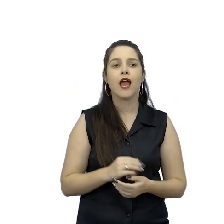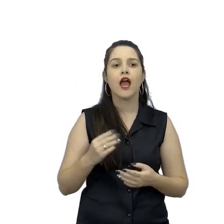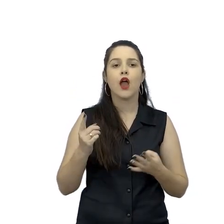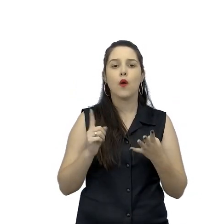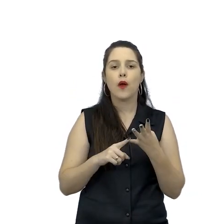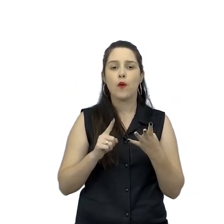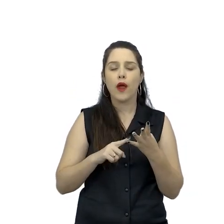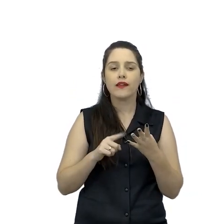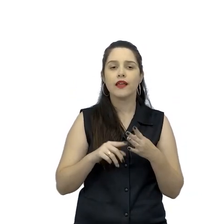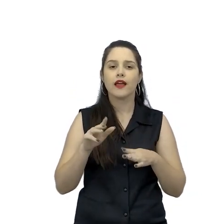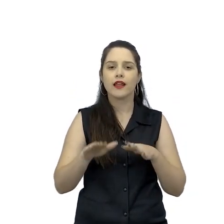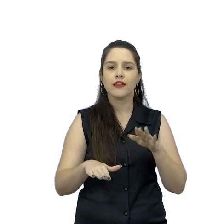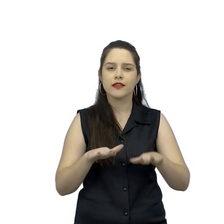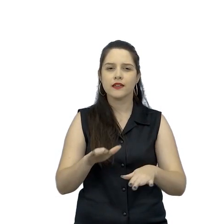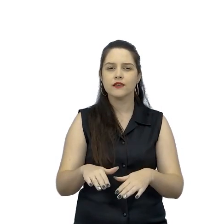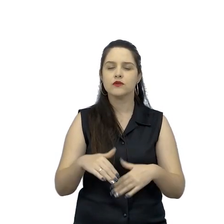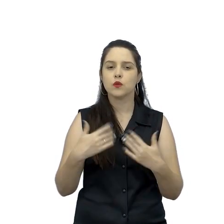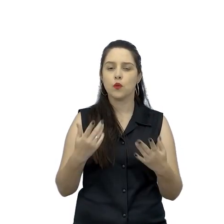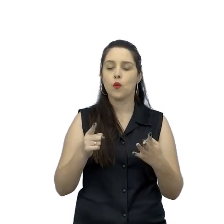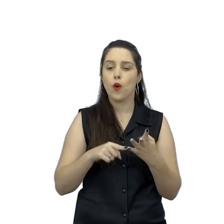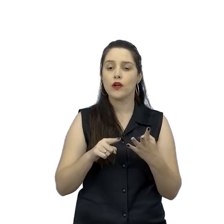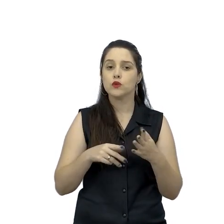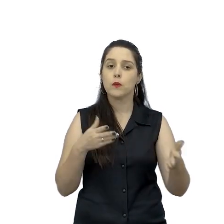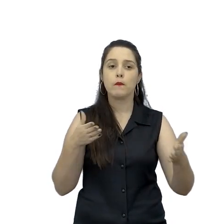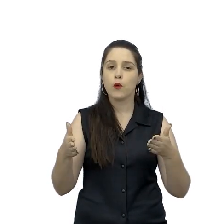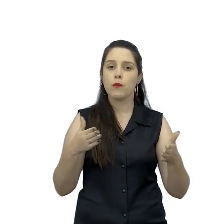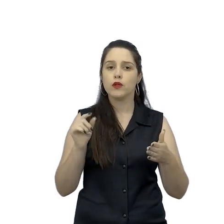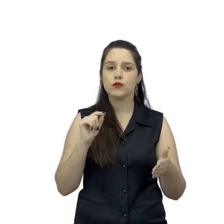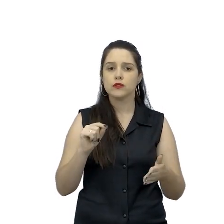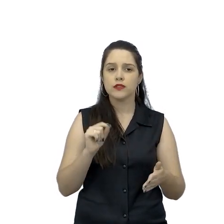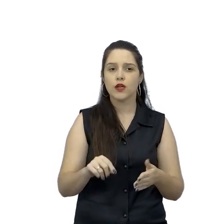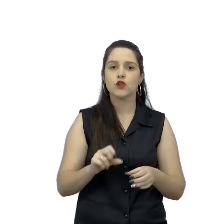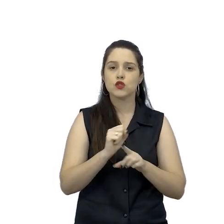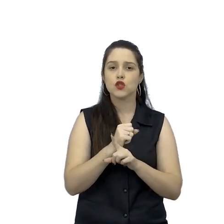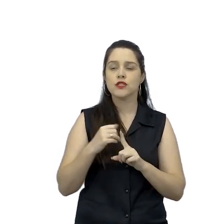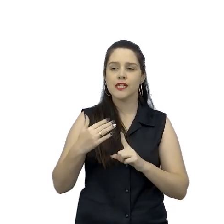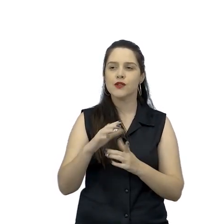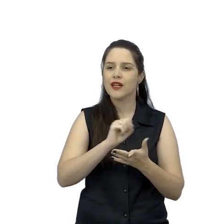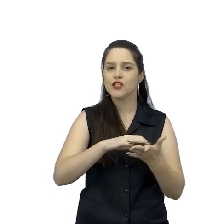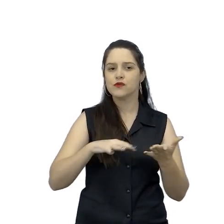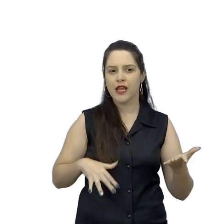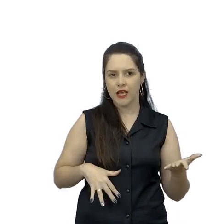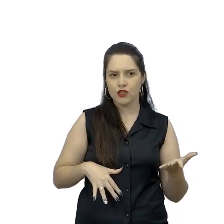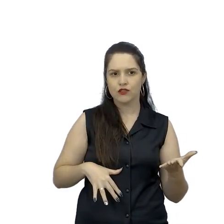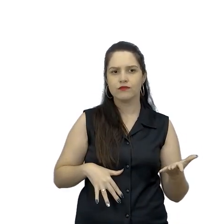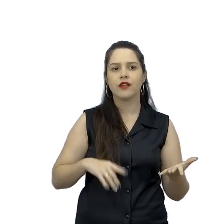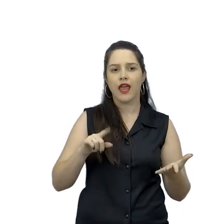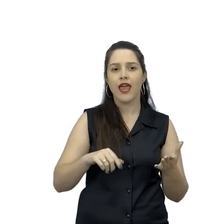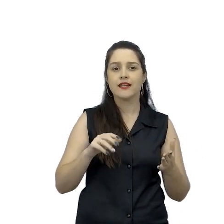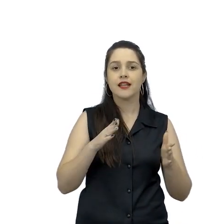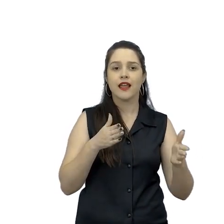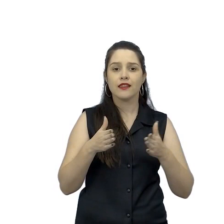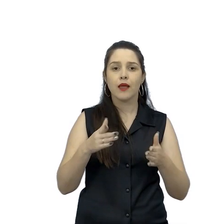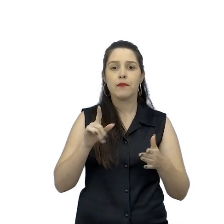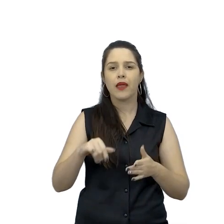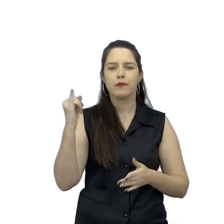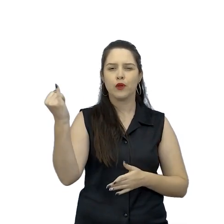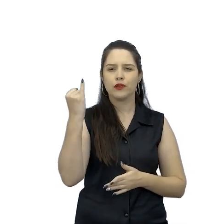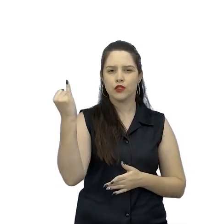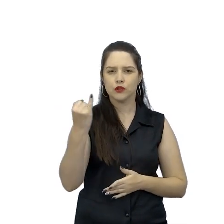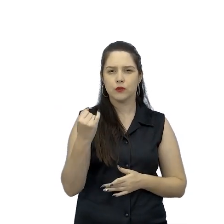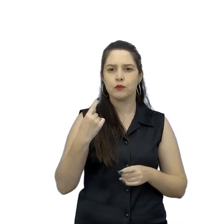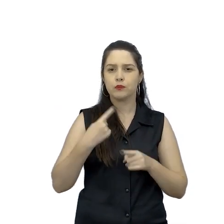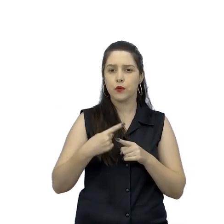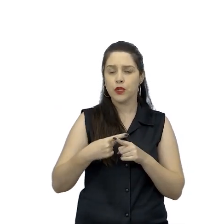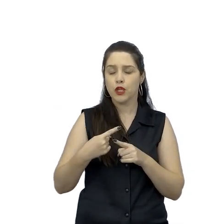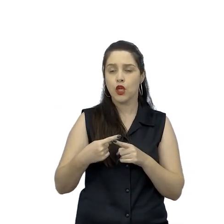Numa quarta etapa, num quarto momento, é o momento de socialização das atividades. Essa é uma etapa de suma importância. Todas